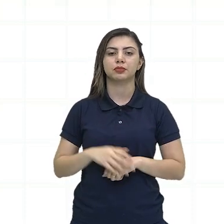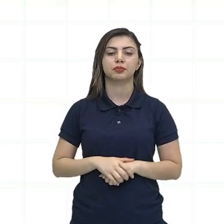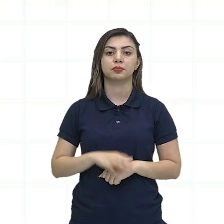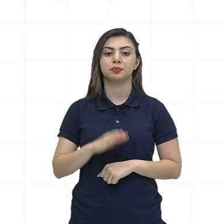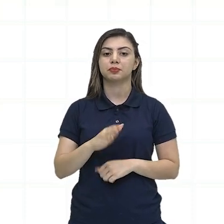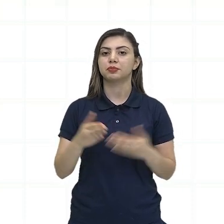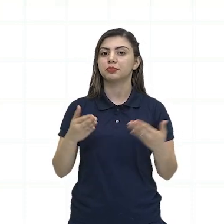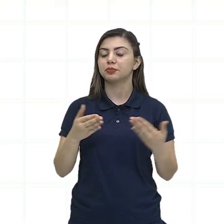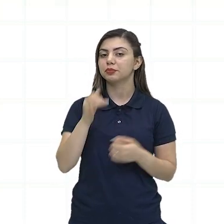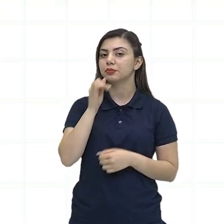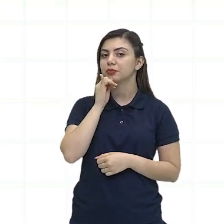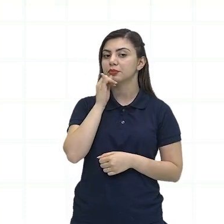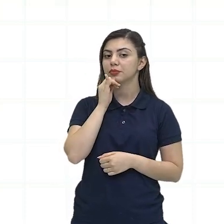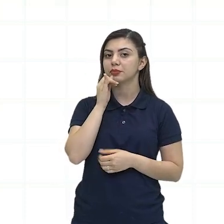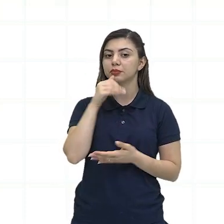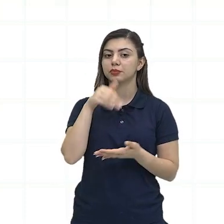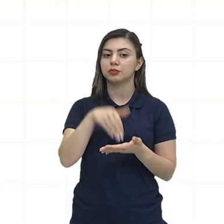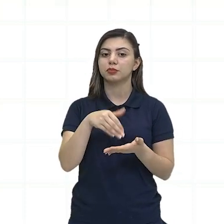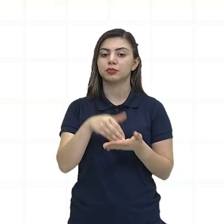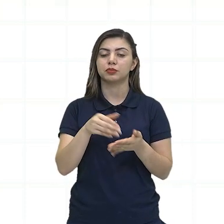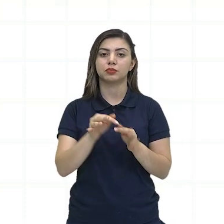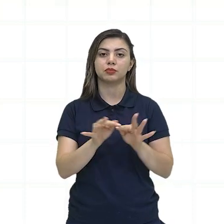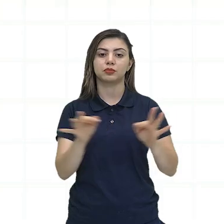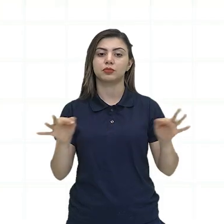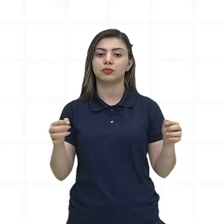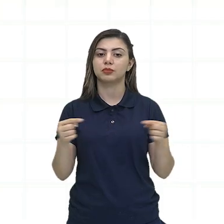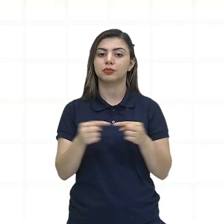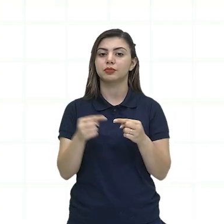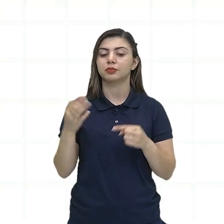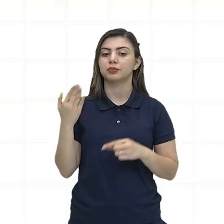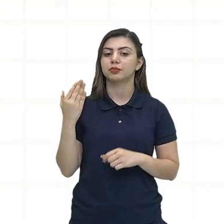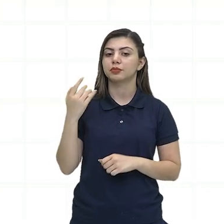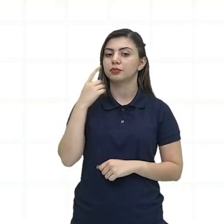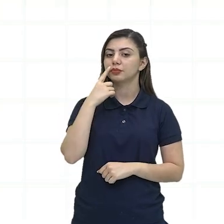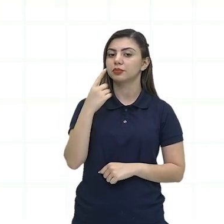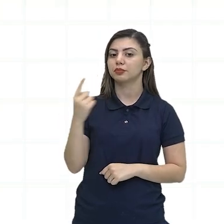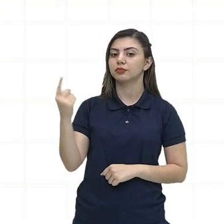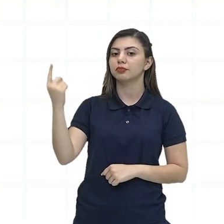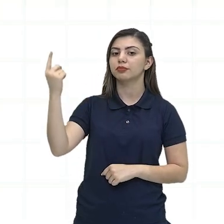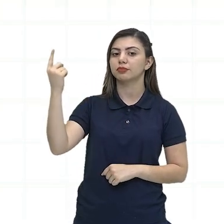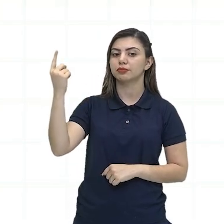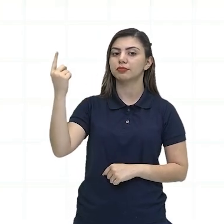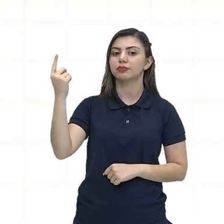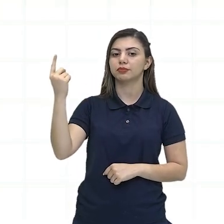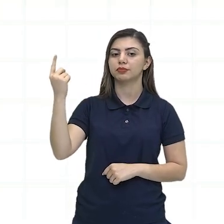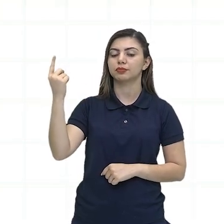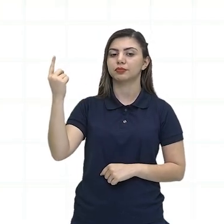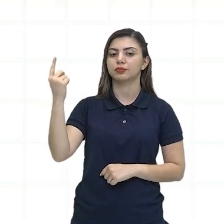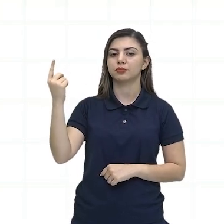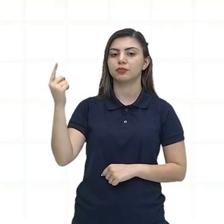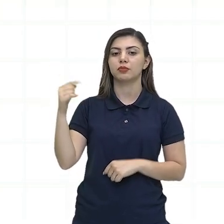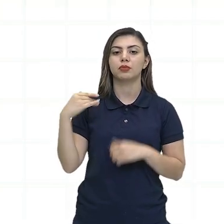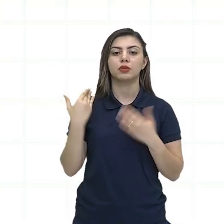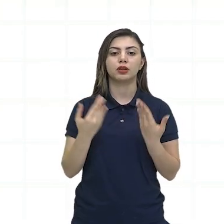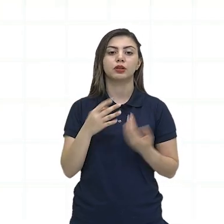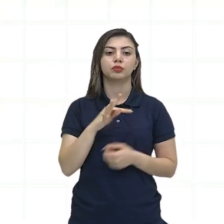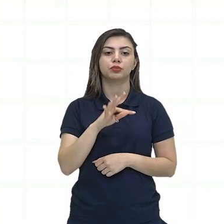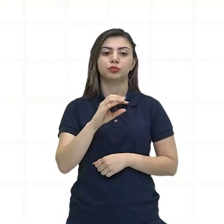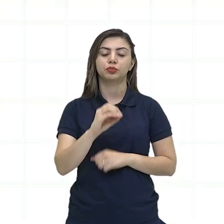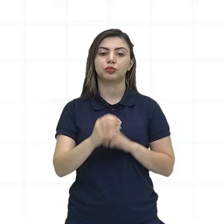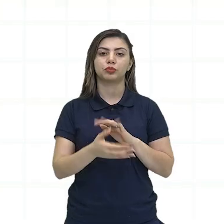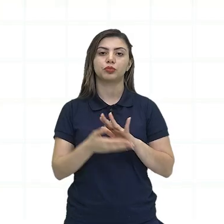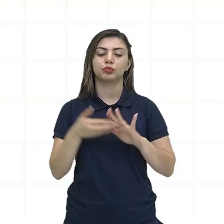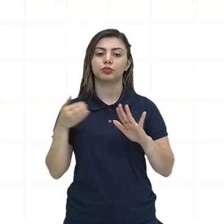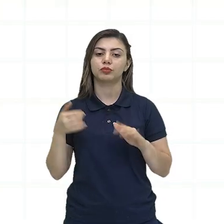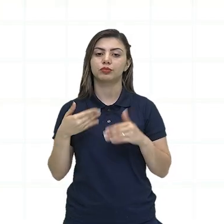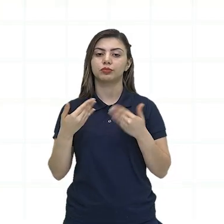última, ela está no passado, né? She cooked a delicious meal. Então, sai o to e